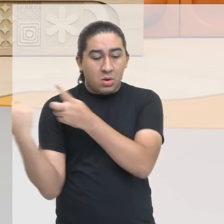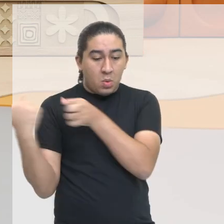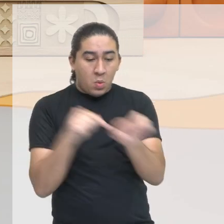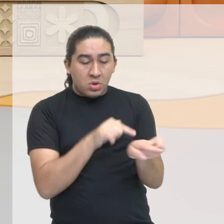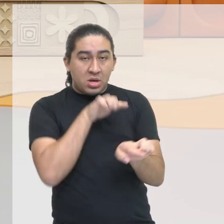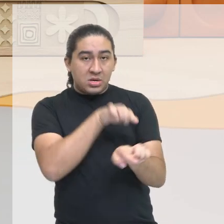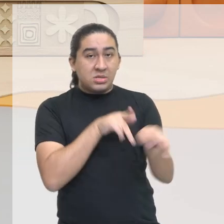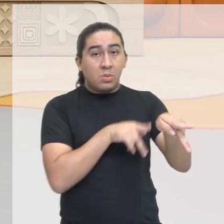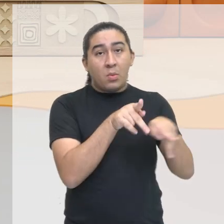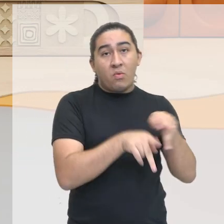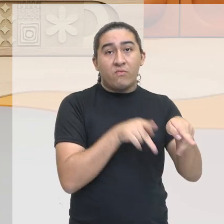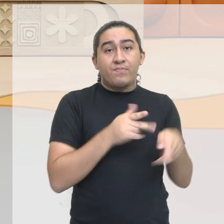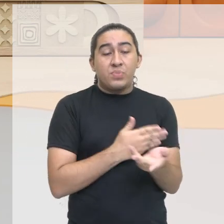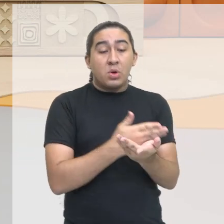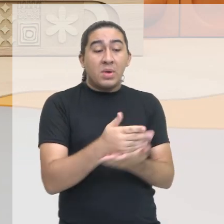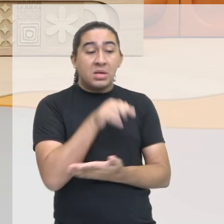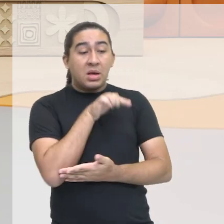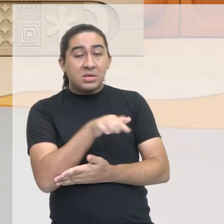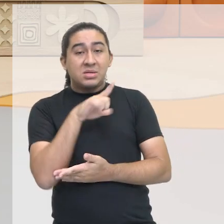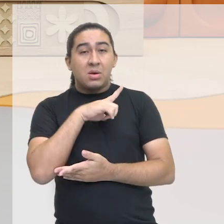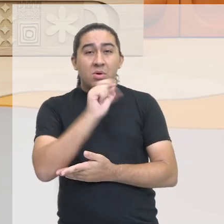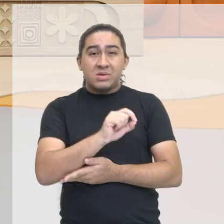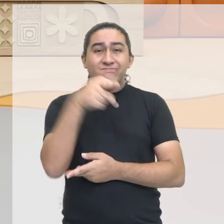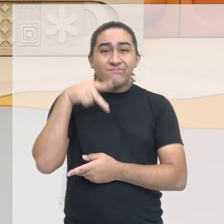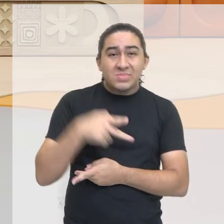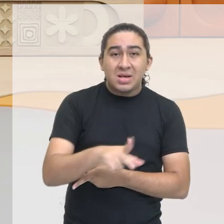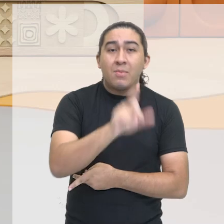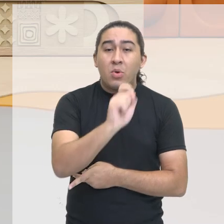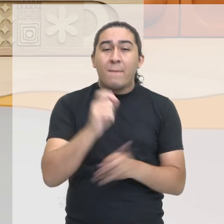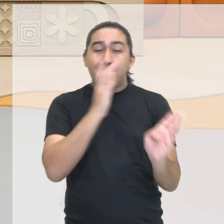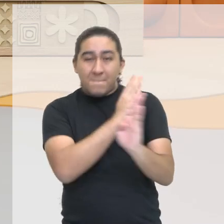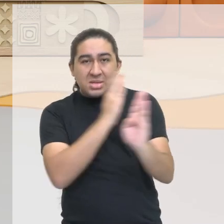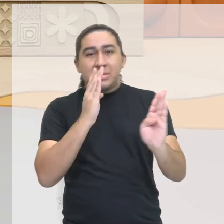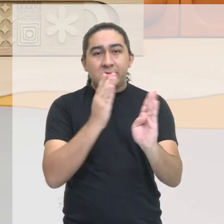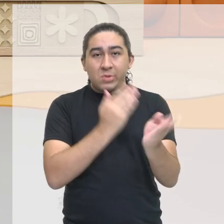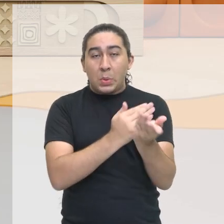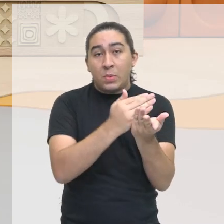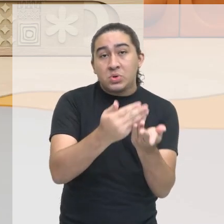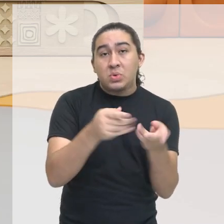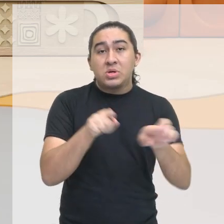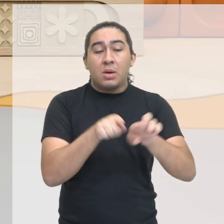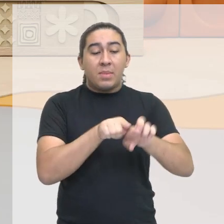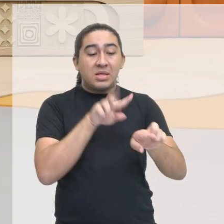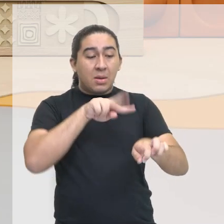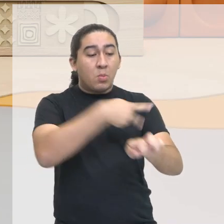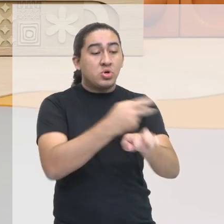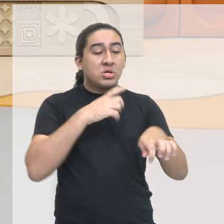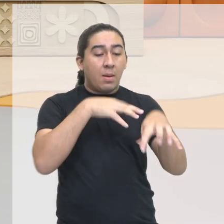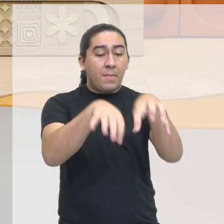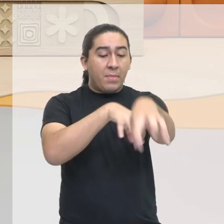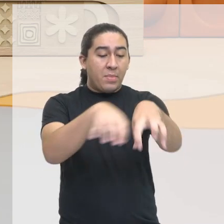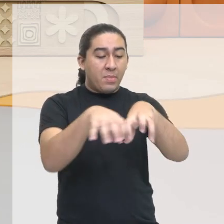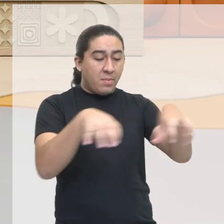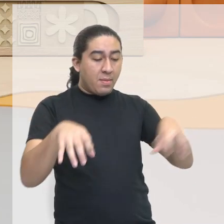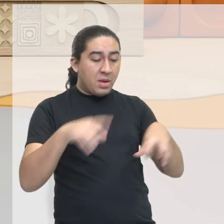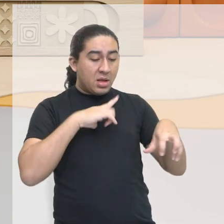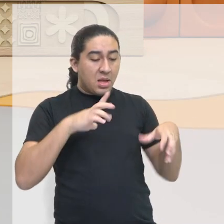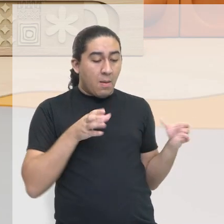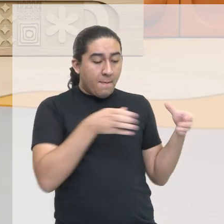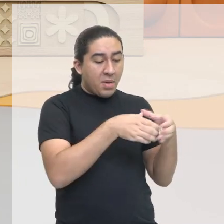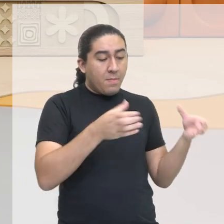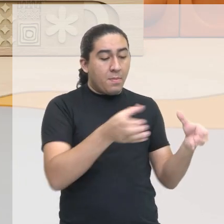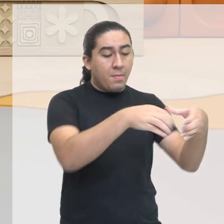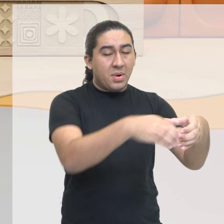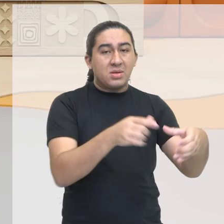judeus. A partir desse momento, os judeus eles foram constantemente perseguidos, foram separados, foram colocados em guetos, que